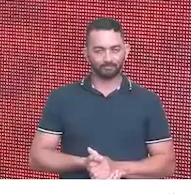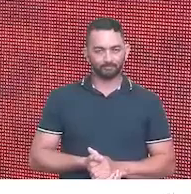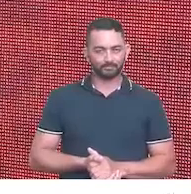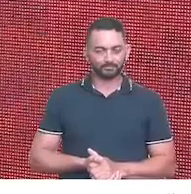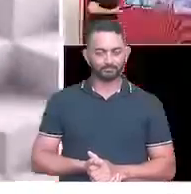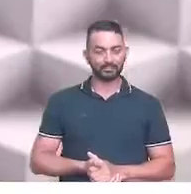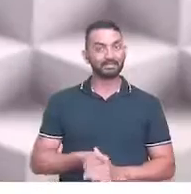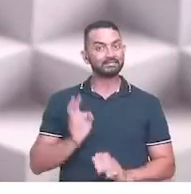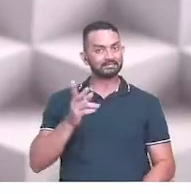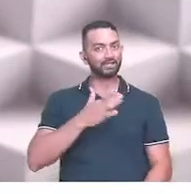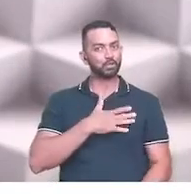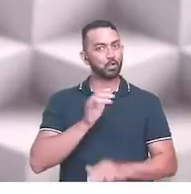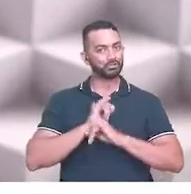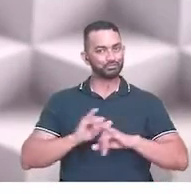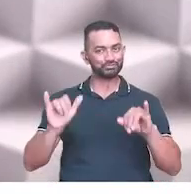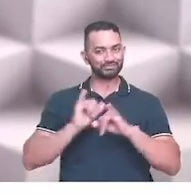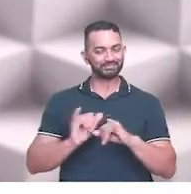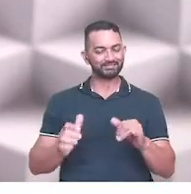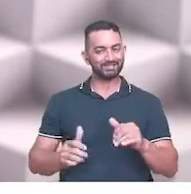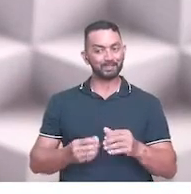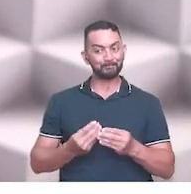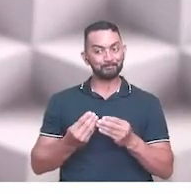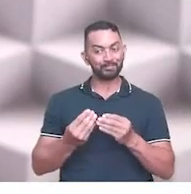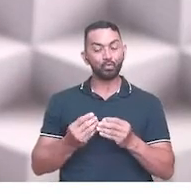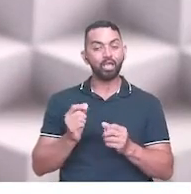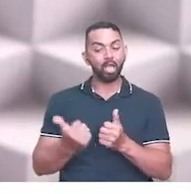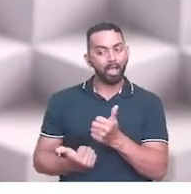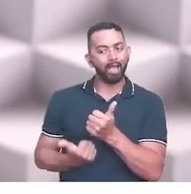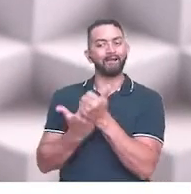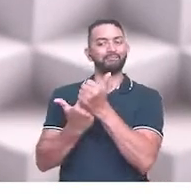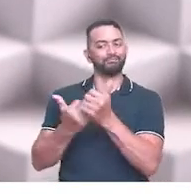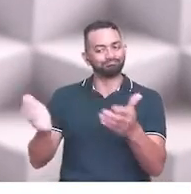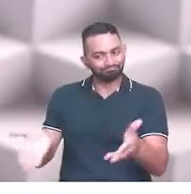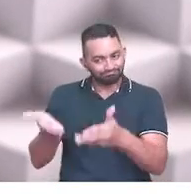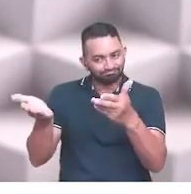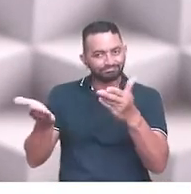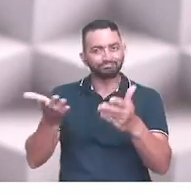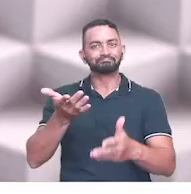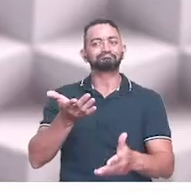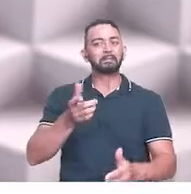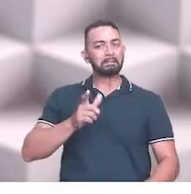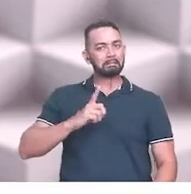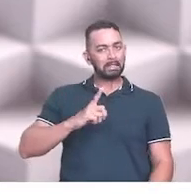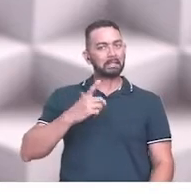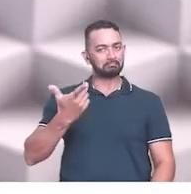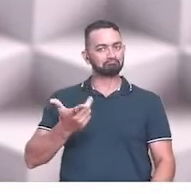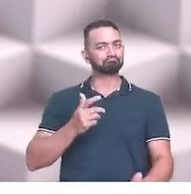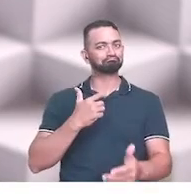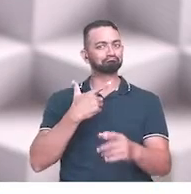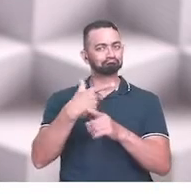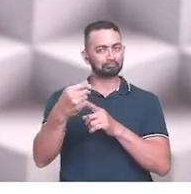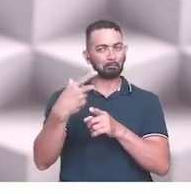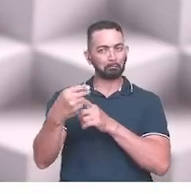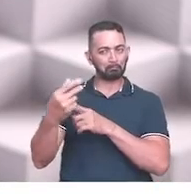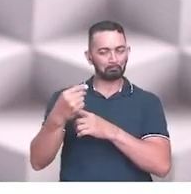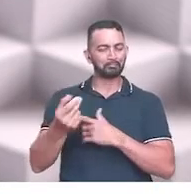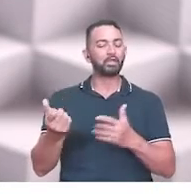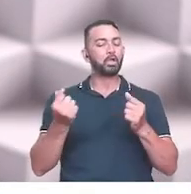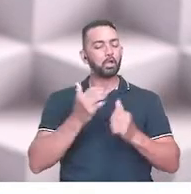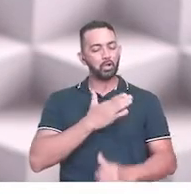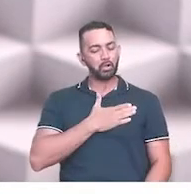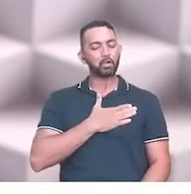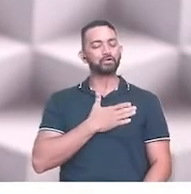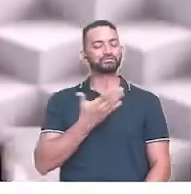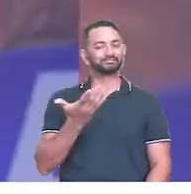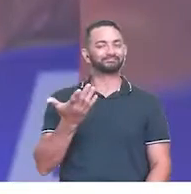essa história agora e a gente sempre gosta de noticiar para dar apoio né nossos atletas que sempre vem arrasando aqui na cidade a gente